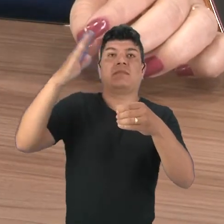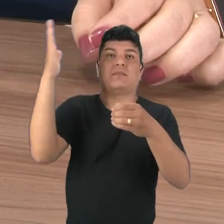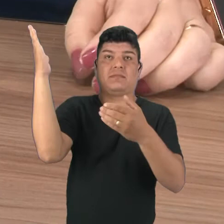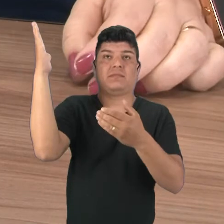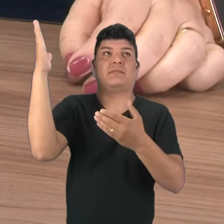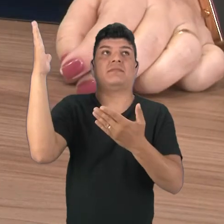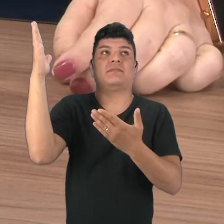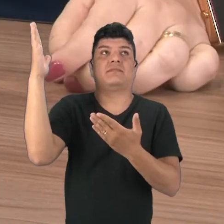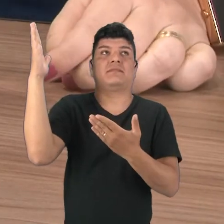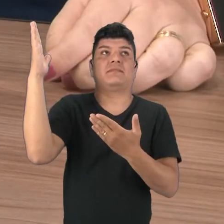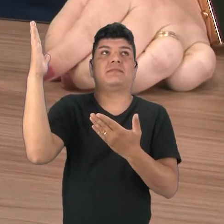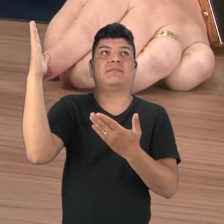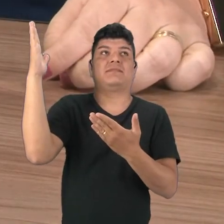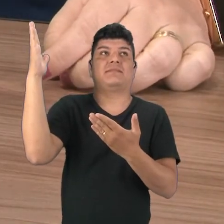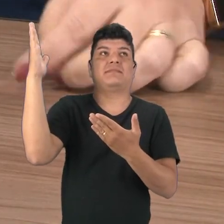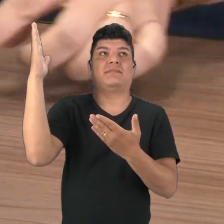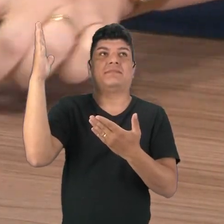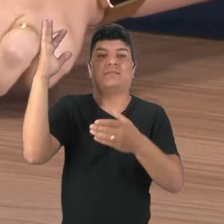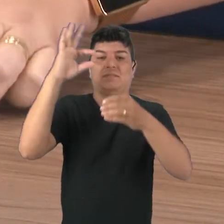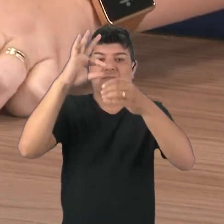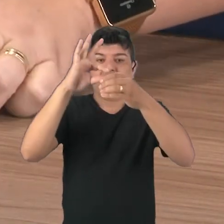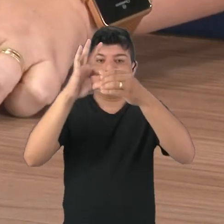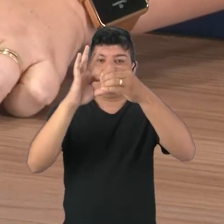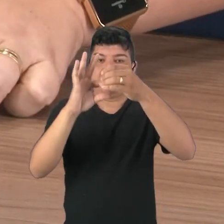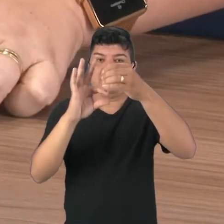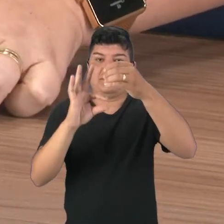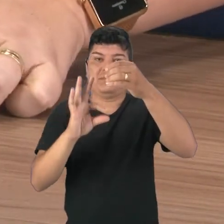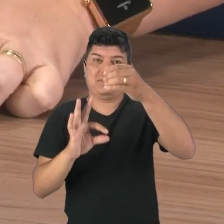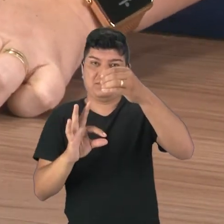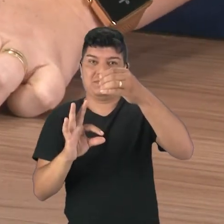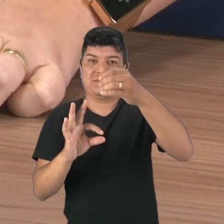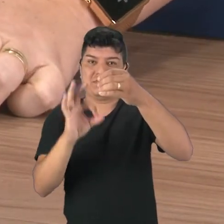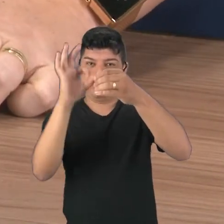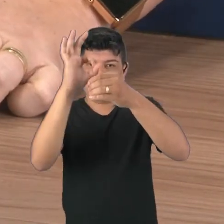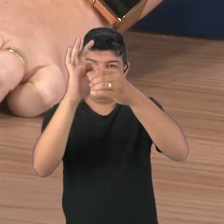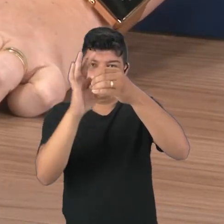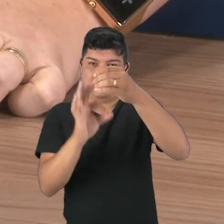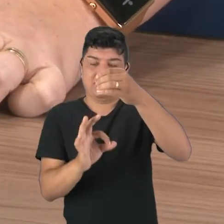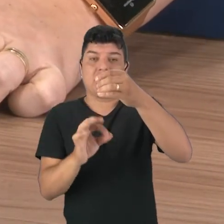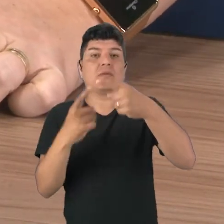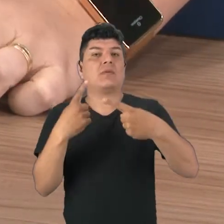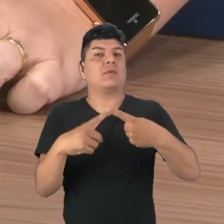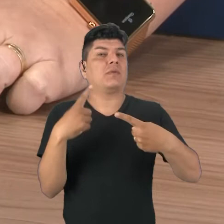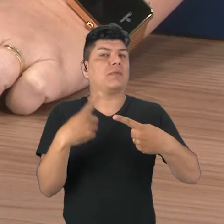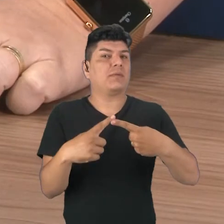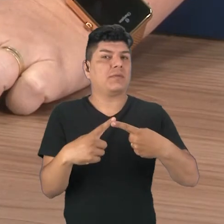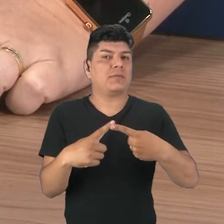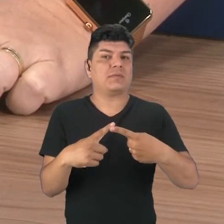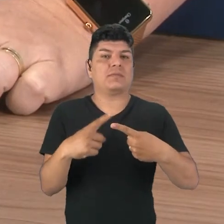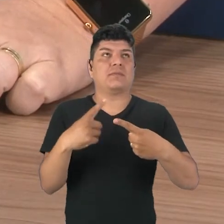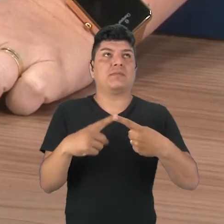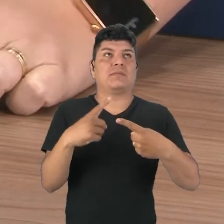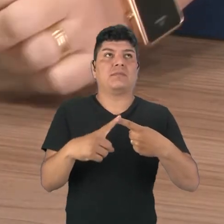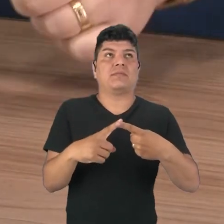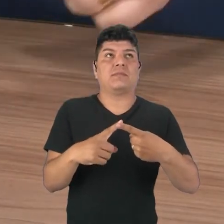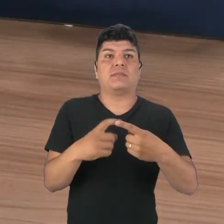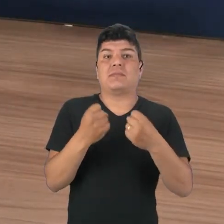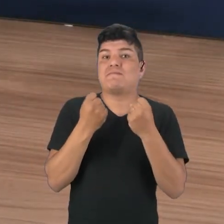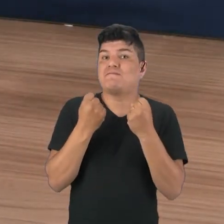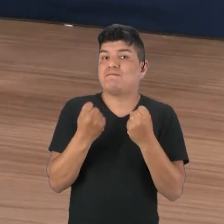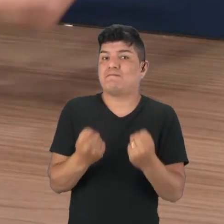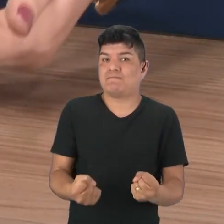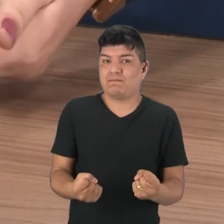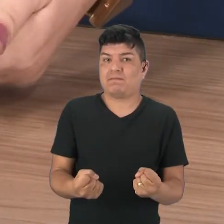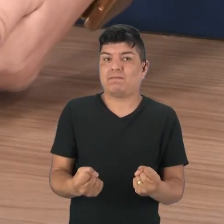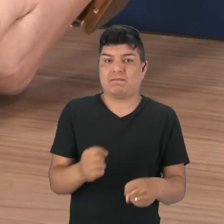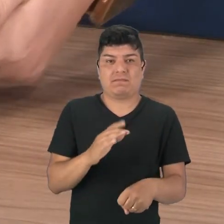acontecer? Nossa, afundou, foi para o fundo, perceberam? Por quê? A bolinha de gude, ela é